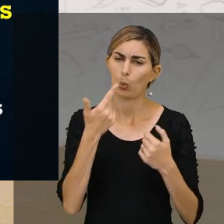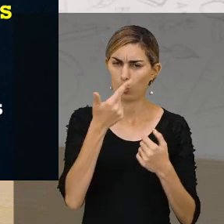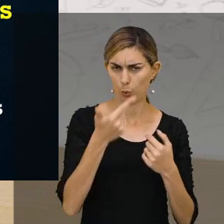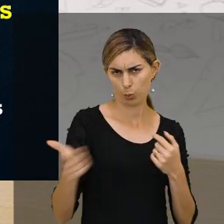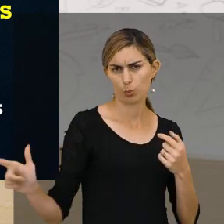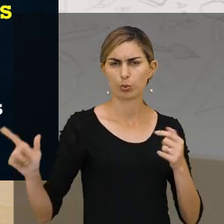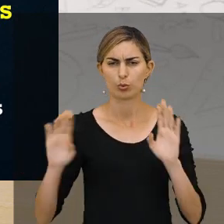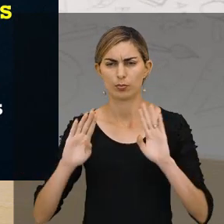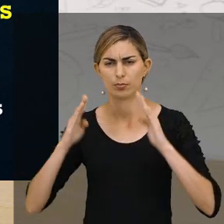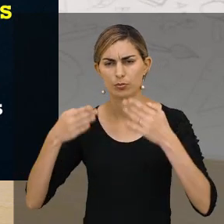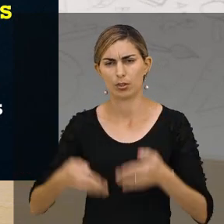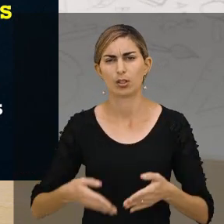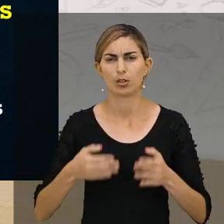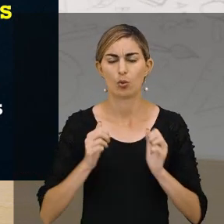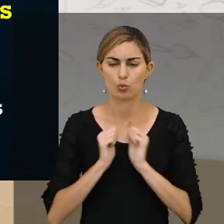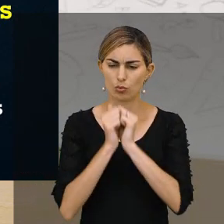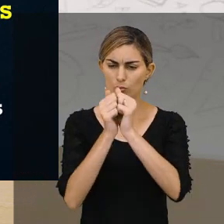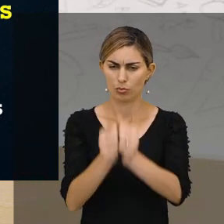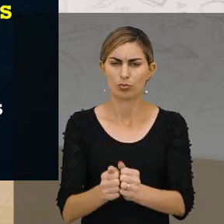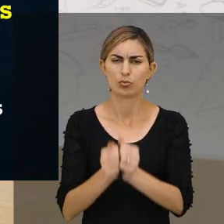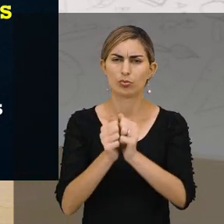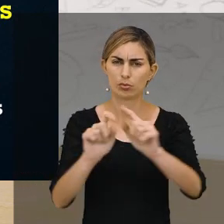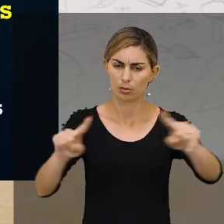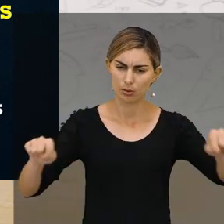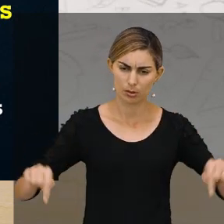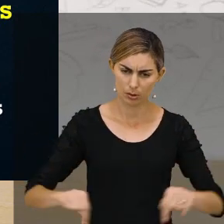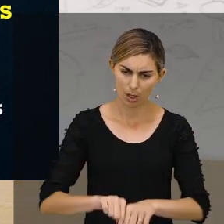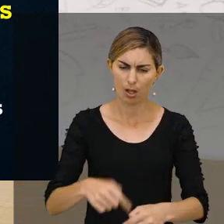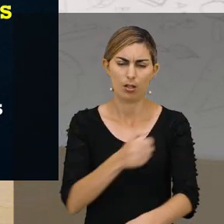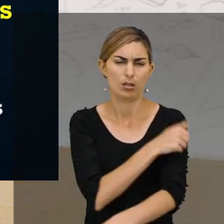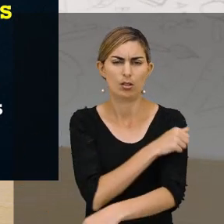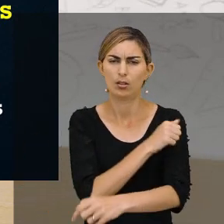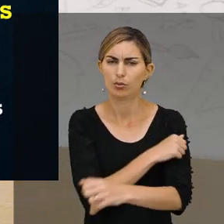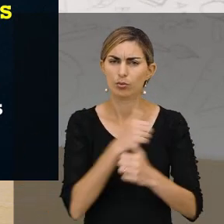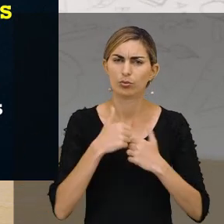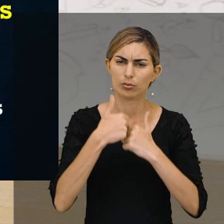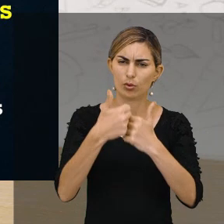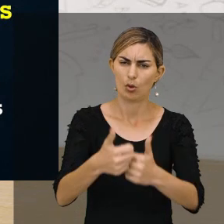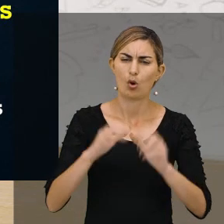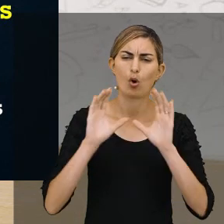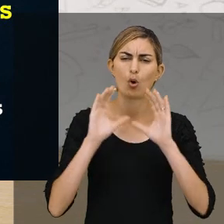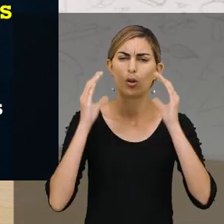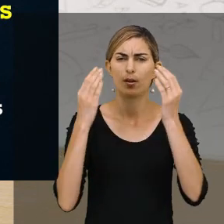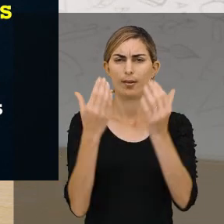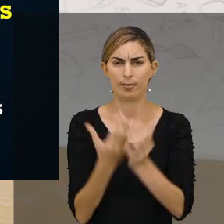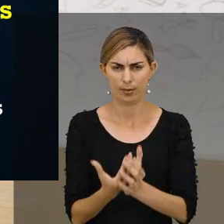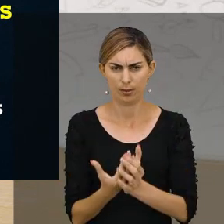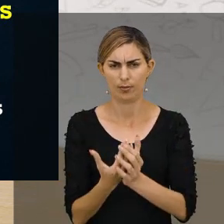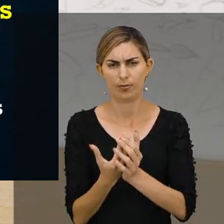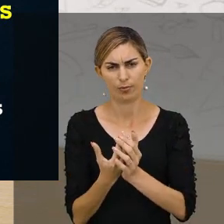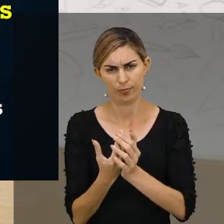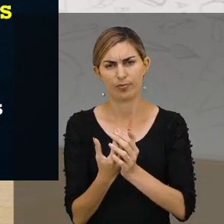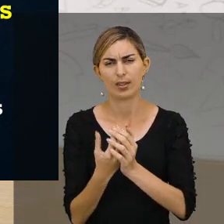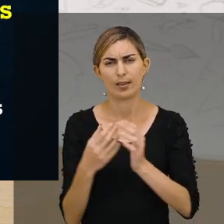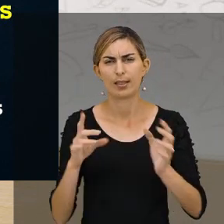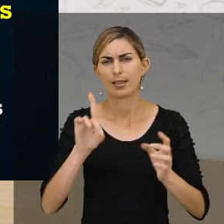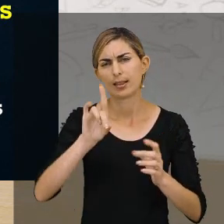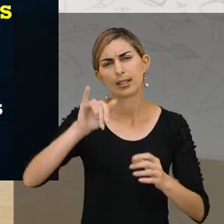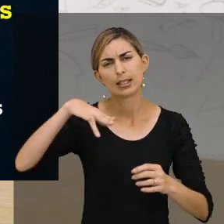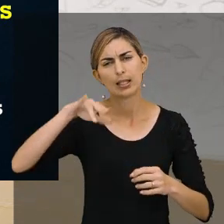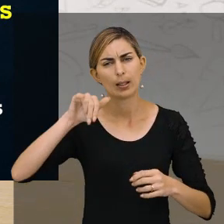Um outro objetivo é acompanhar turmas e alunos de uma maneira geral, no coletivo, de forma